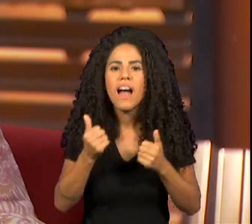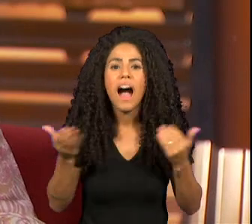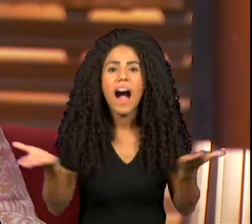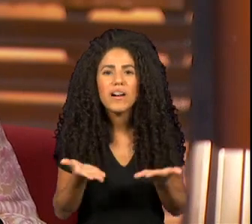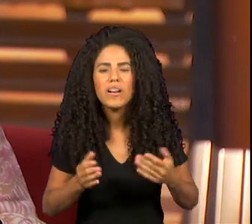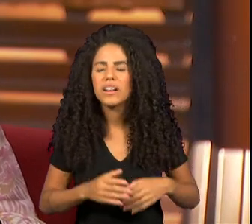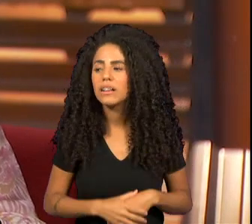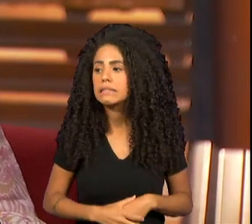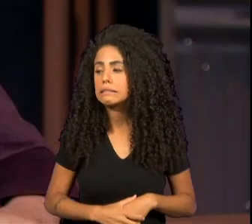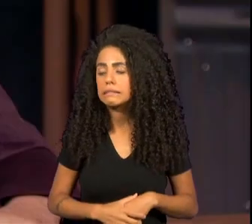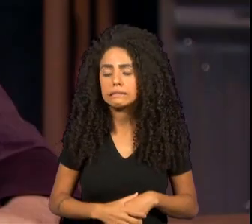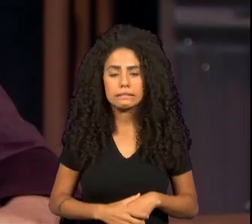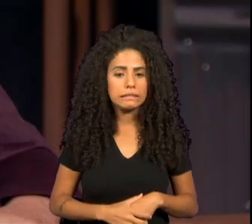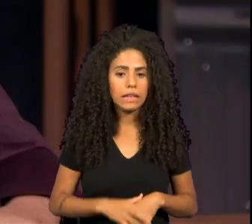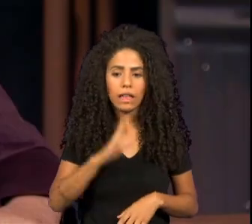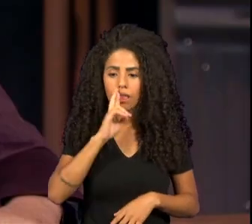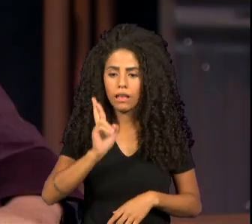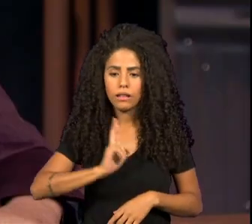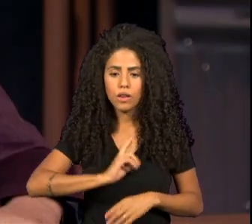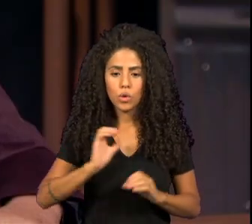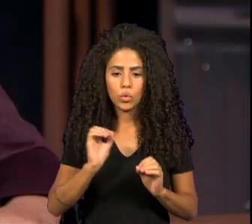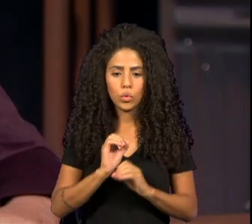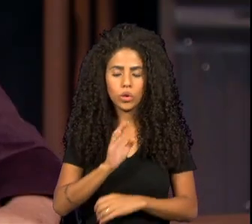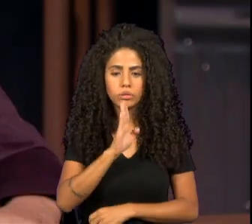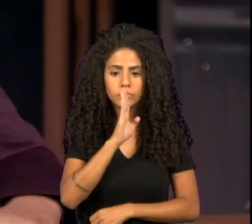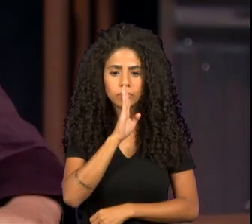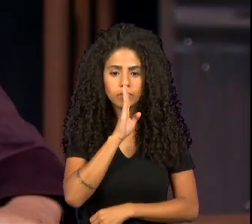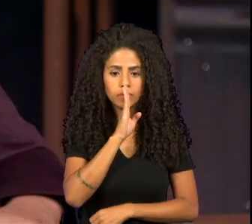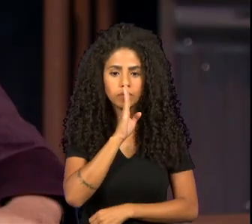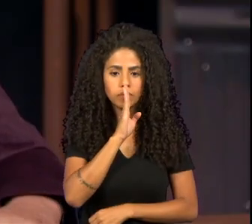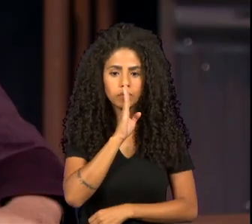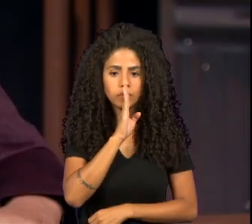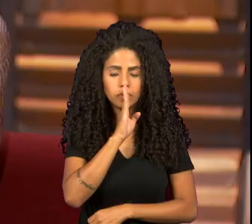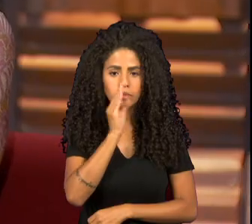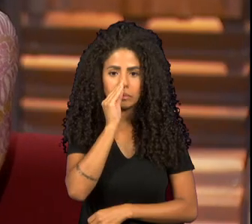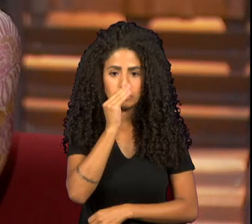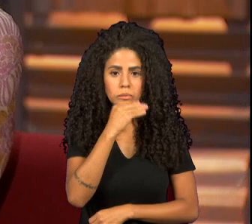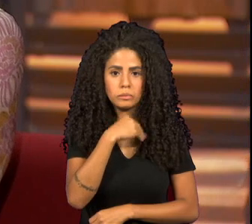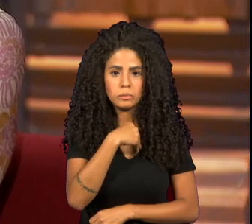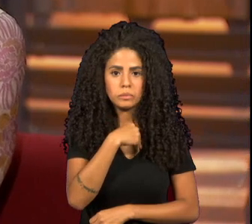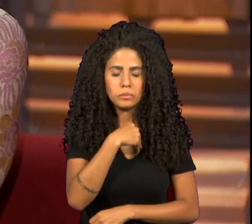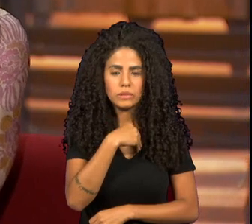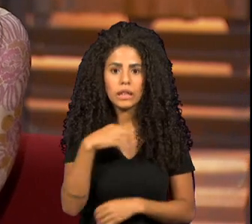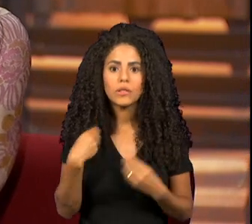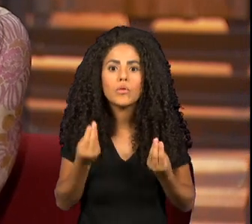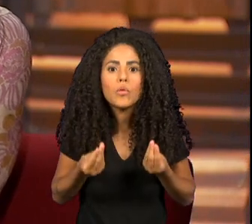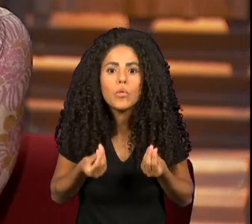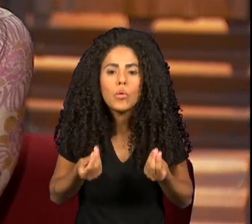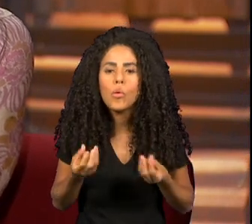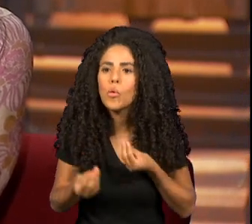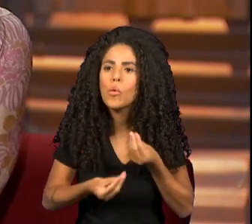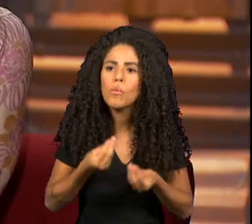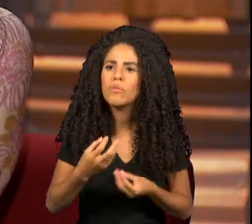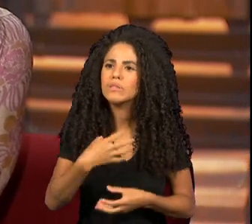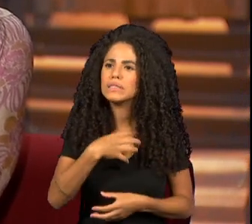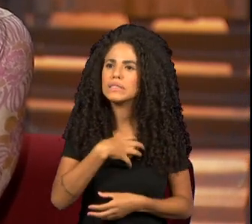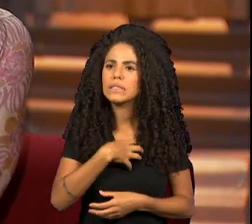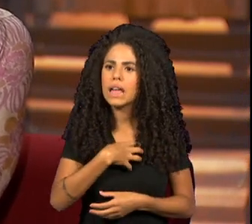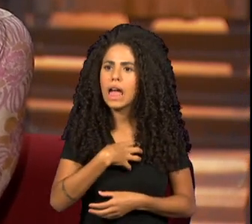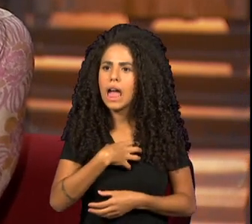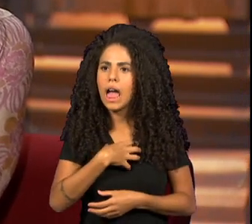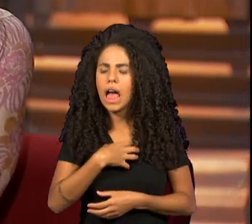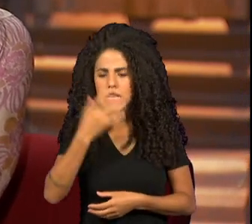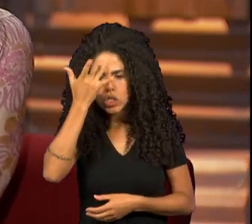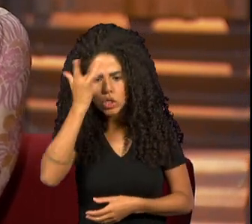com nem resposta é só o silêncio a gente fica nessa posição né de que sim você não sabe